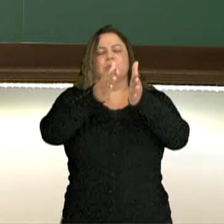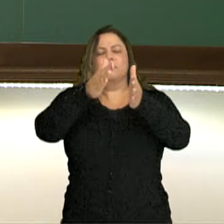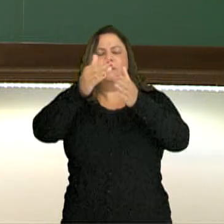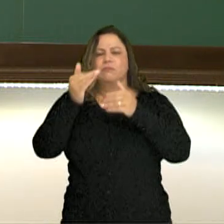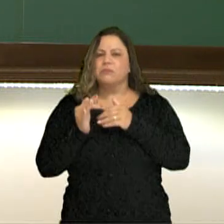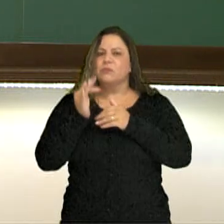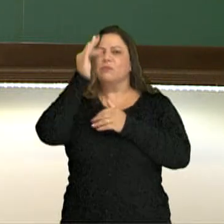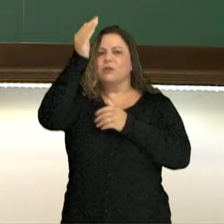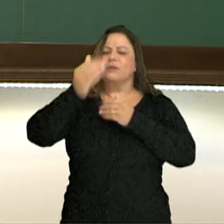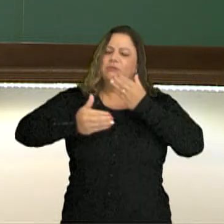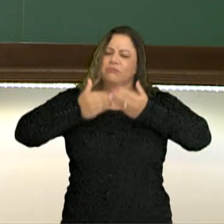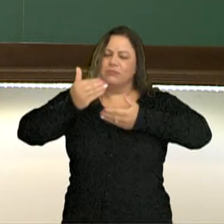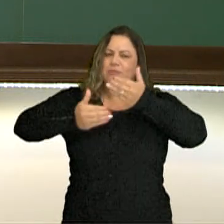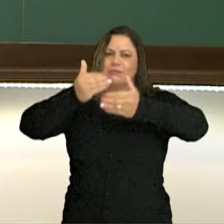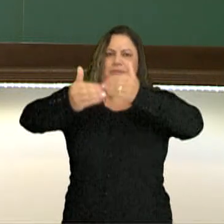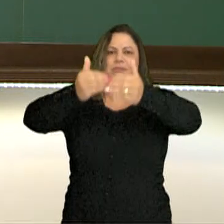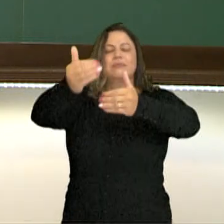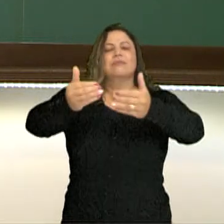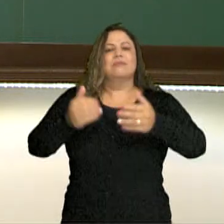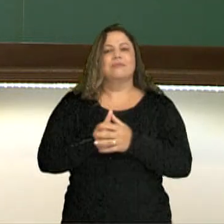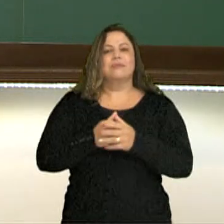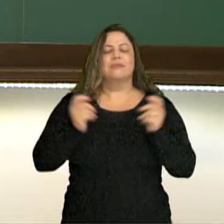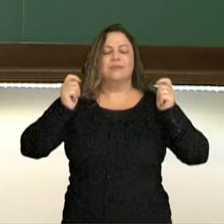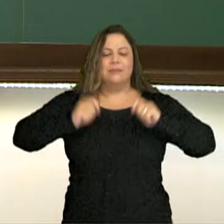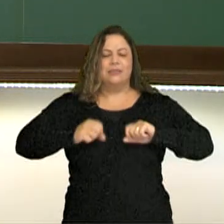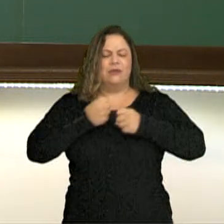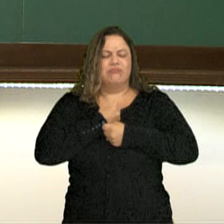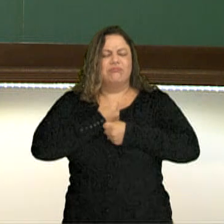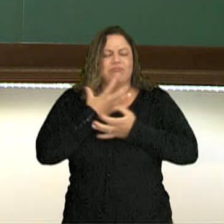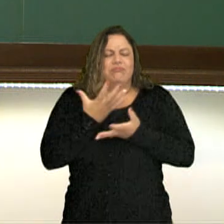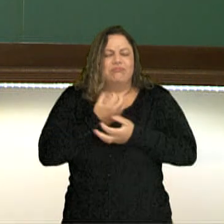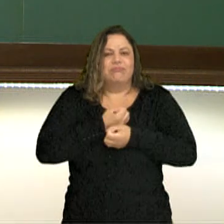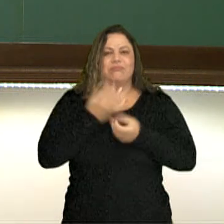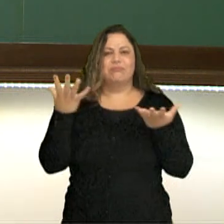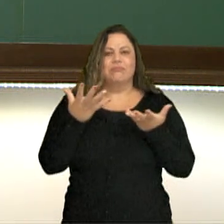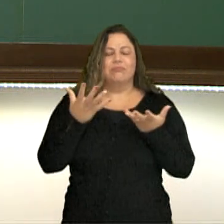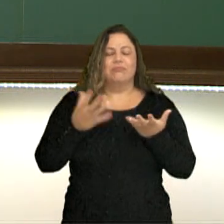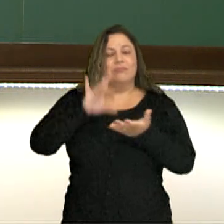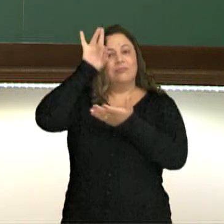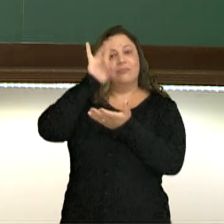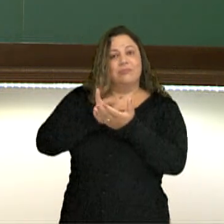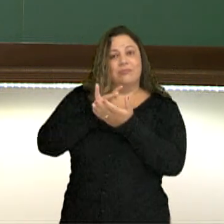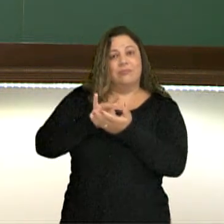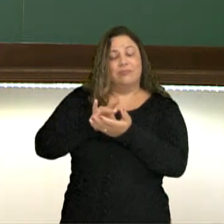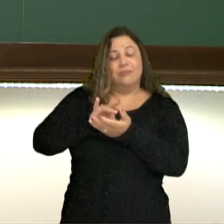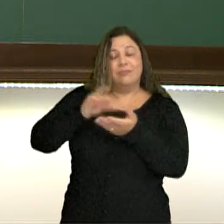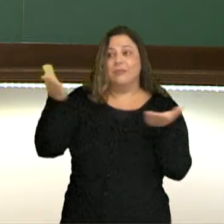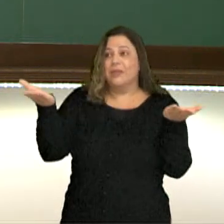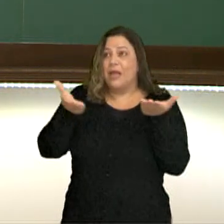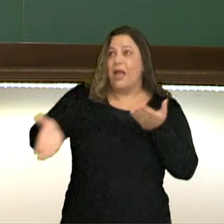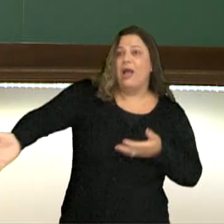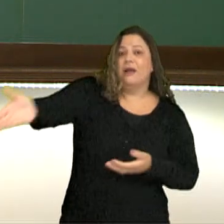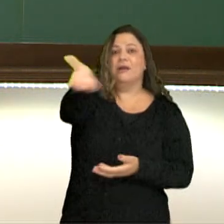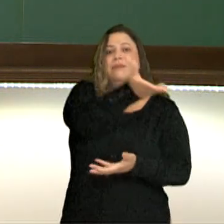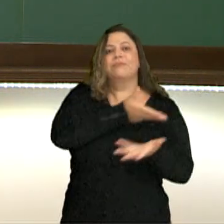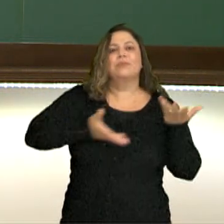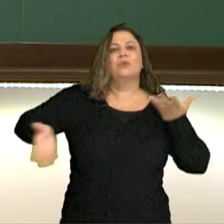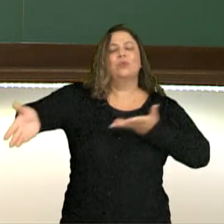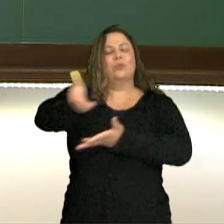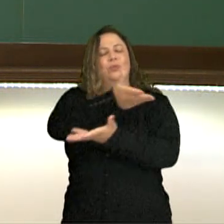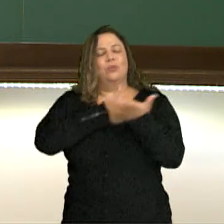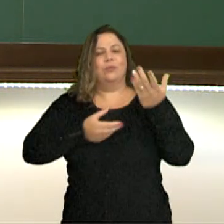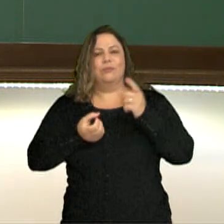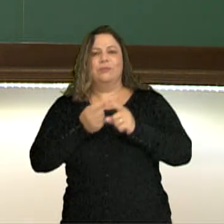novos horizontes para o artista sair da necessidade de exprimir, de representar a realidade e criar outras formas de representar